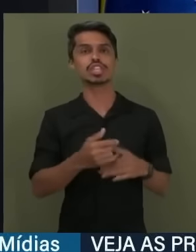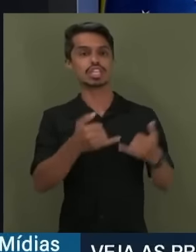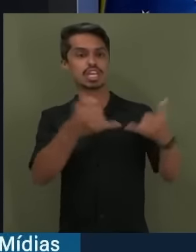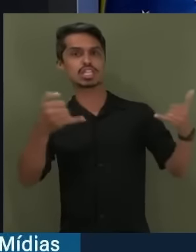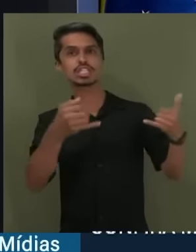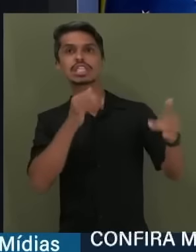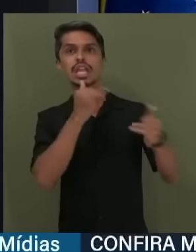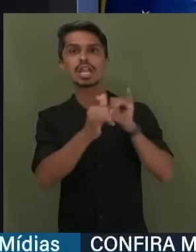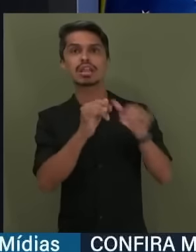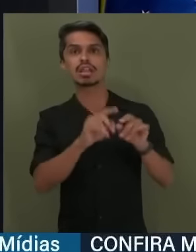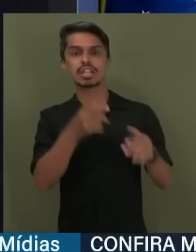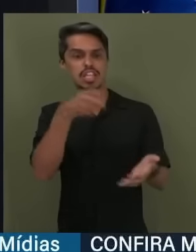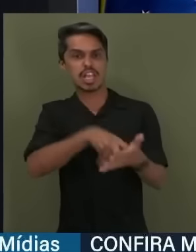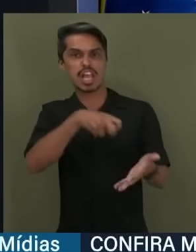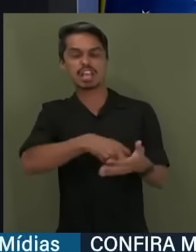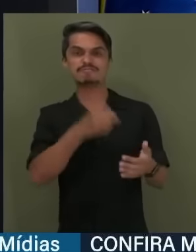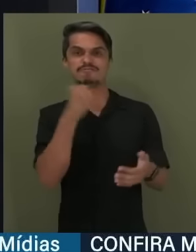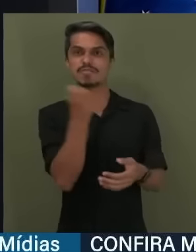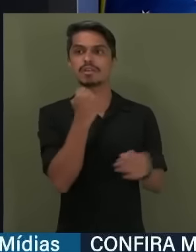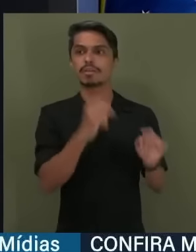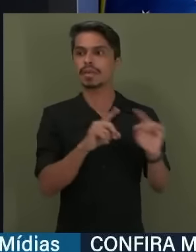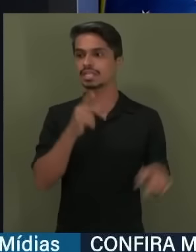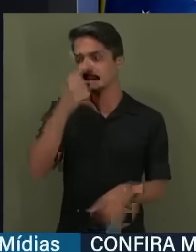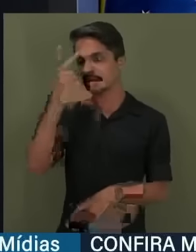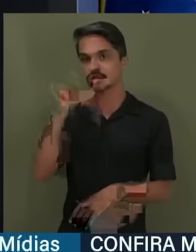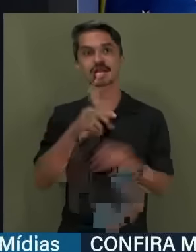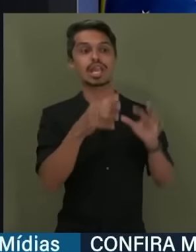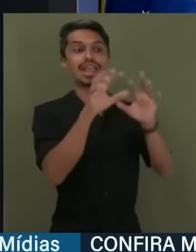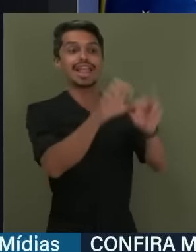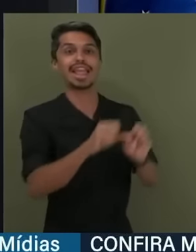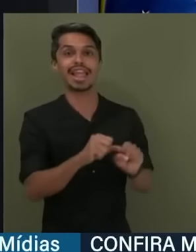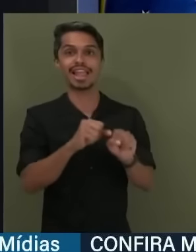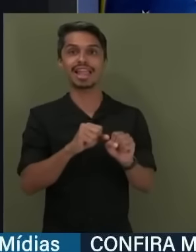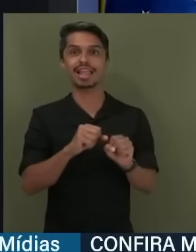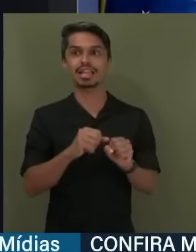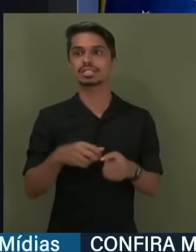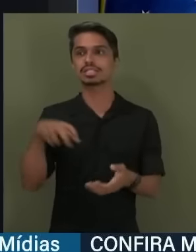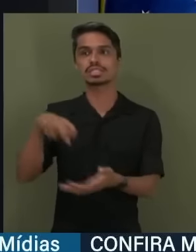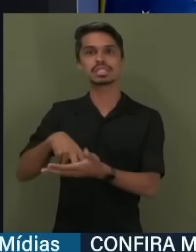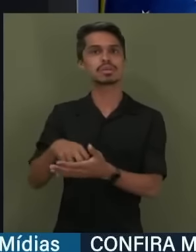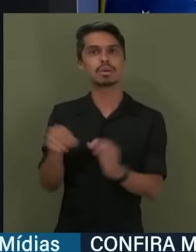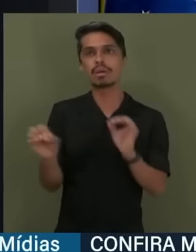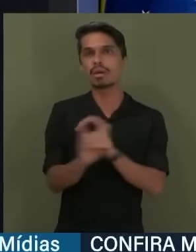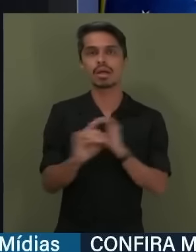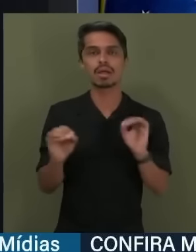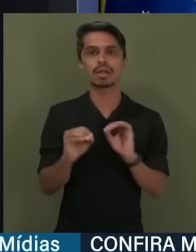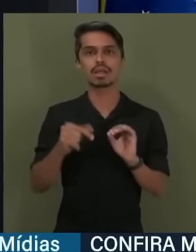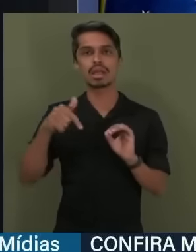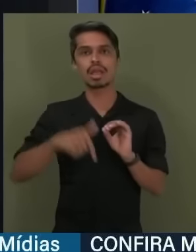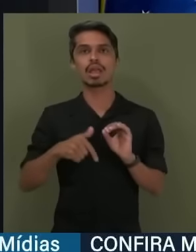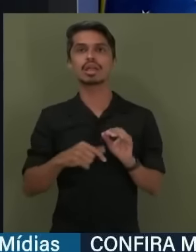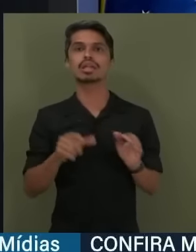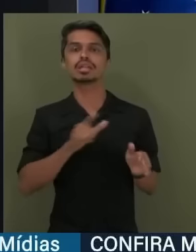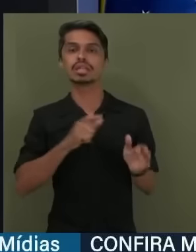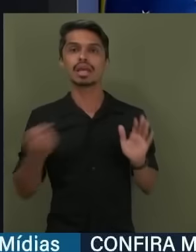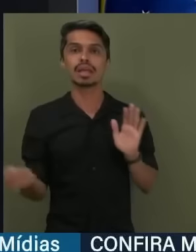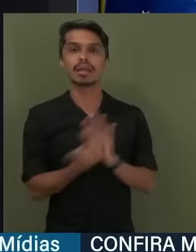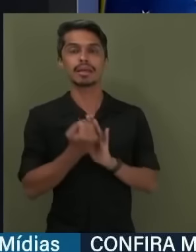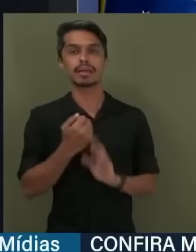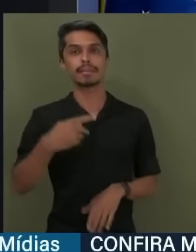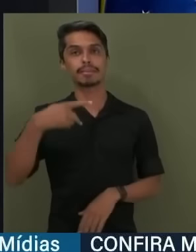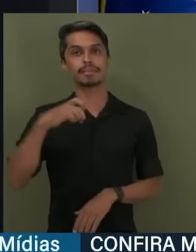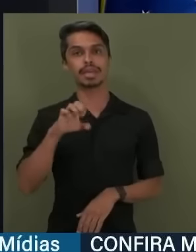não enrijecemos para aquele receptador. E essa é a mesma casa que coloca uma PEC das drogas.